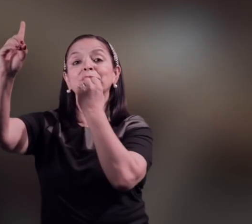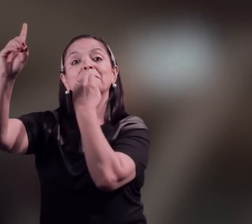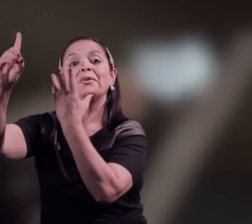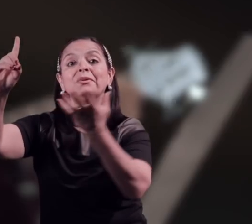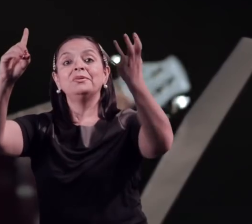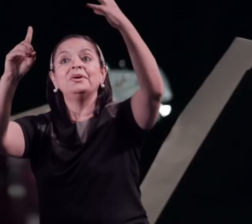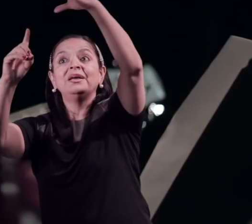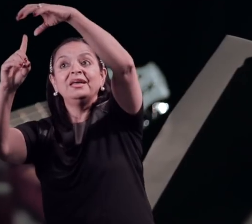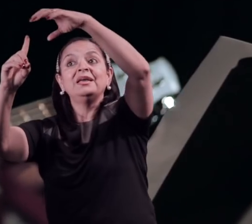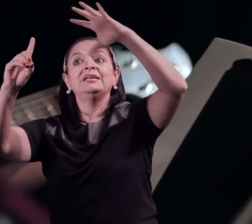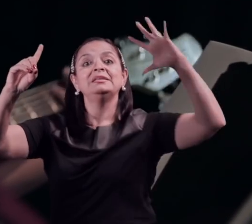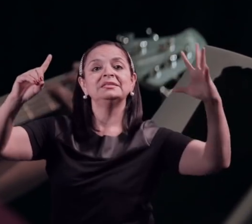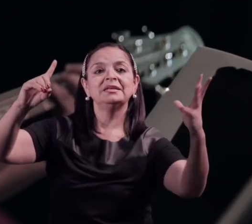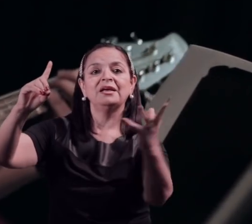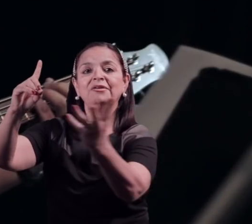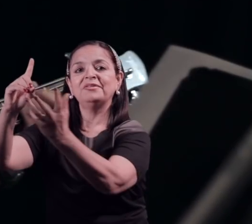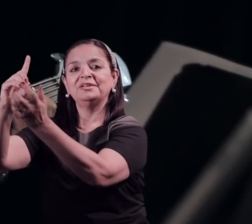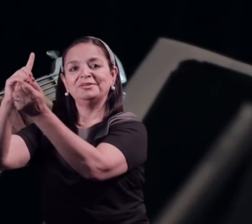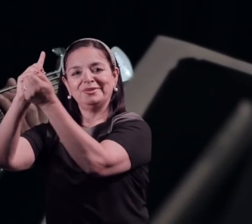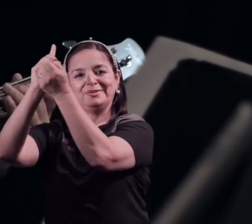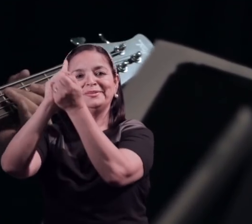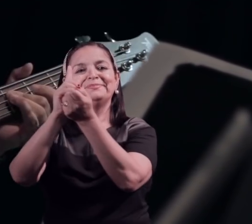Salvador, Deus bendito, Rei